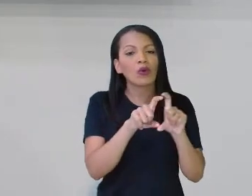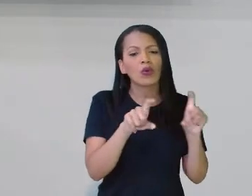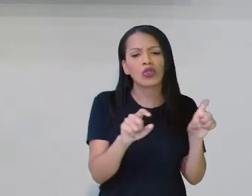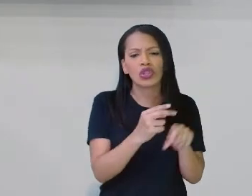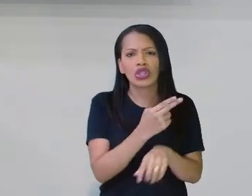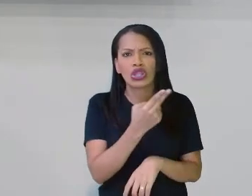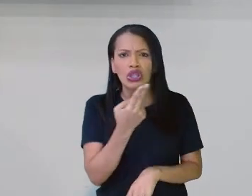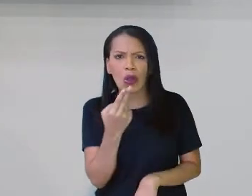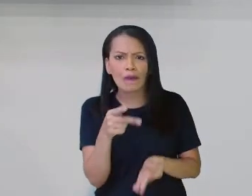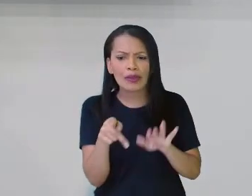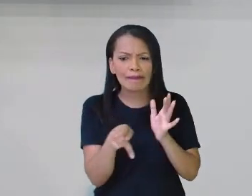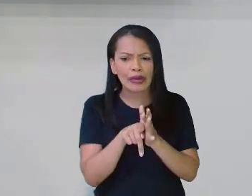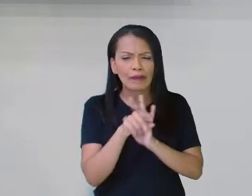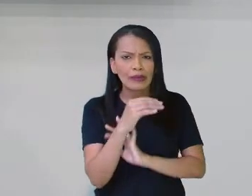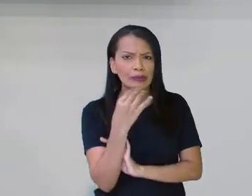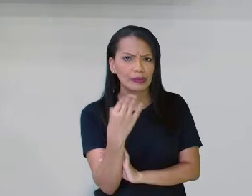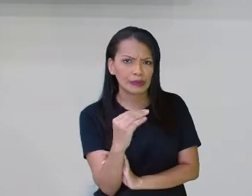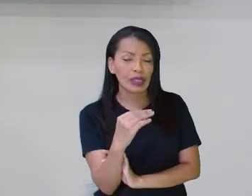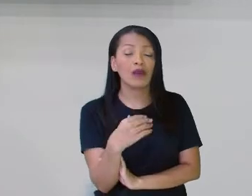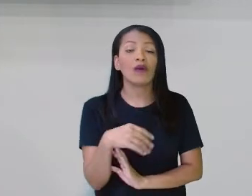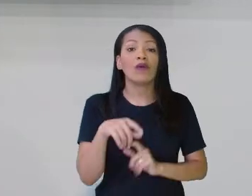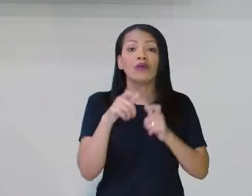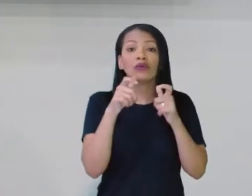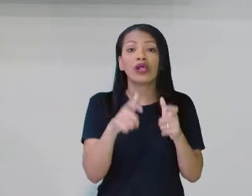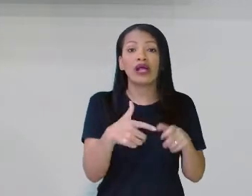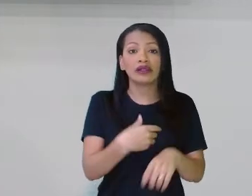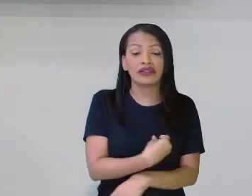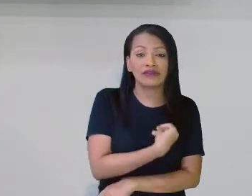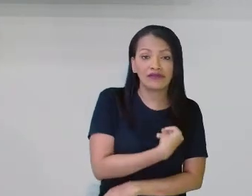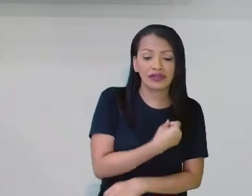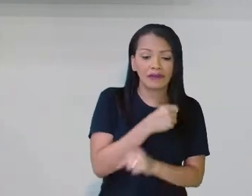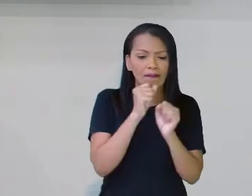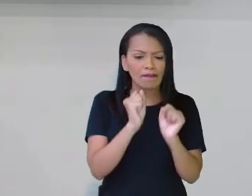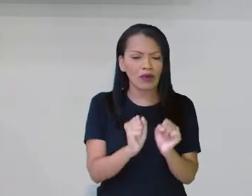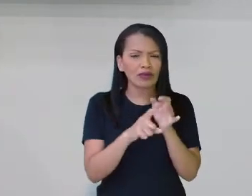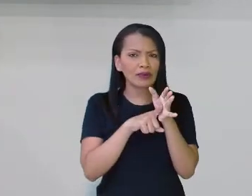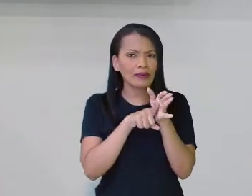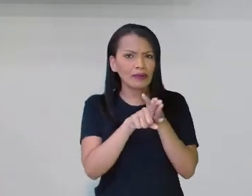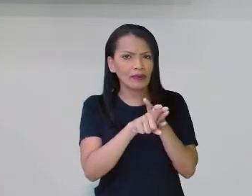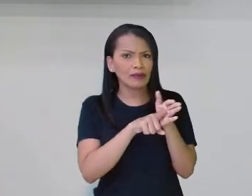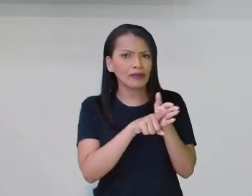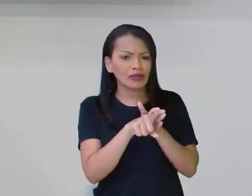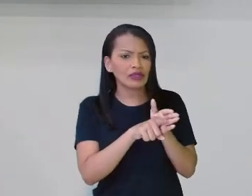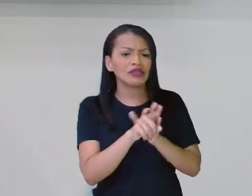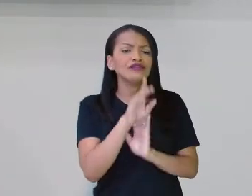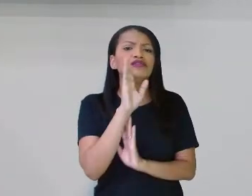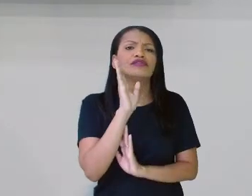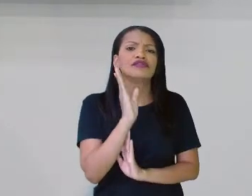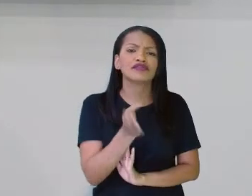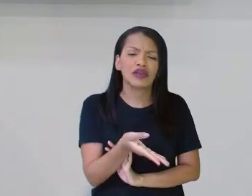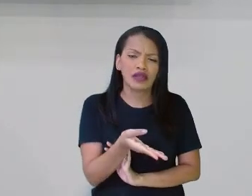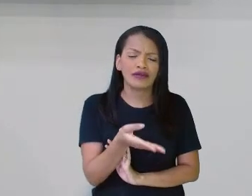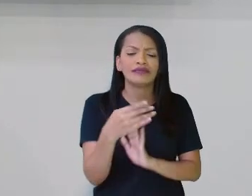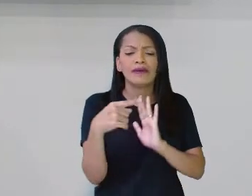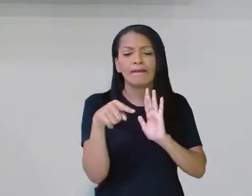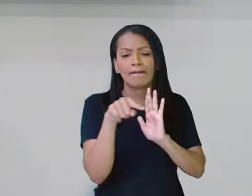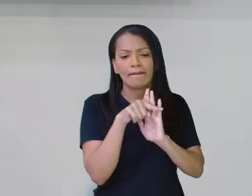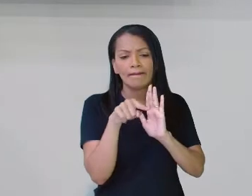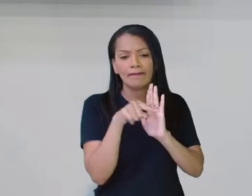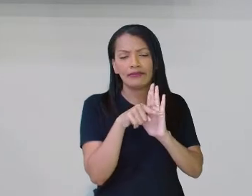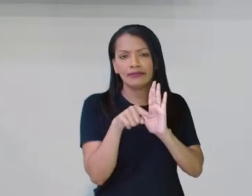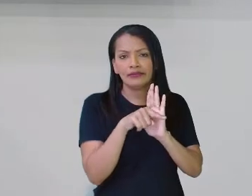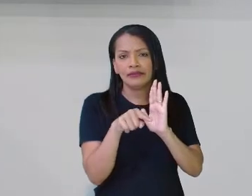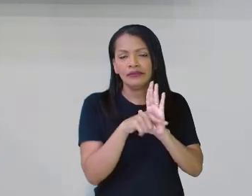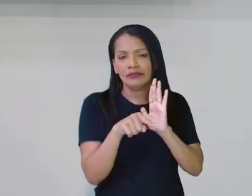dele, onde ele vive, não é? A gente pode pesquisar tudo isso aí, já vai criando uma fichazinha, que é chamada de